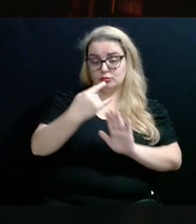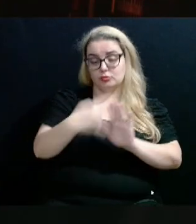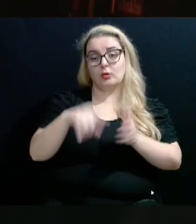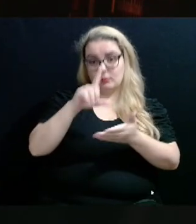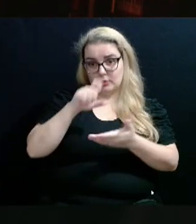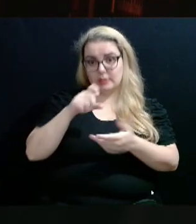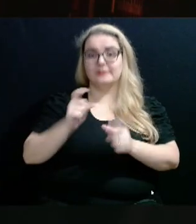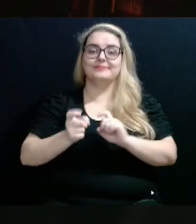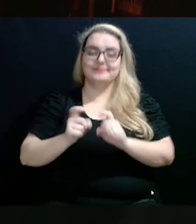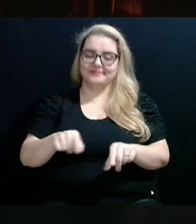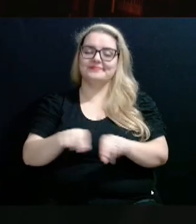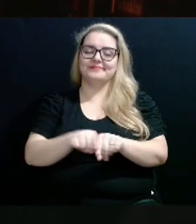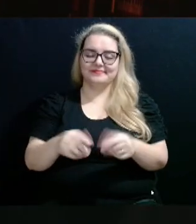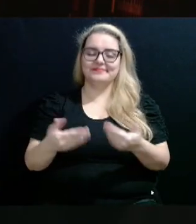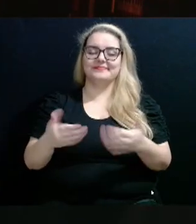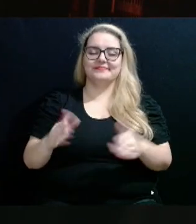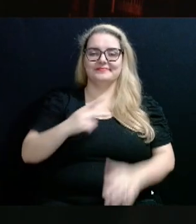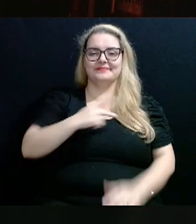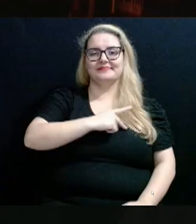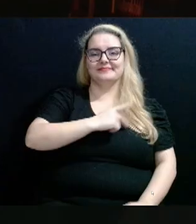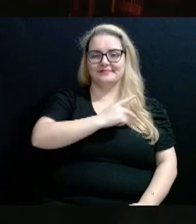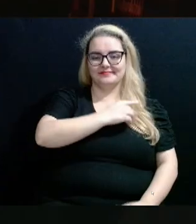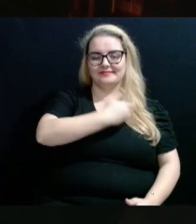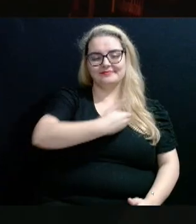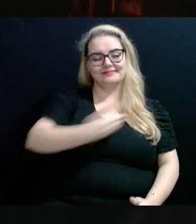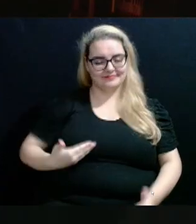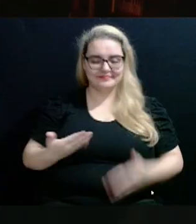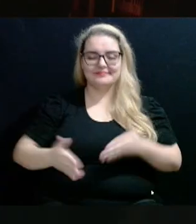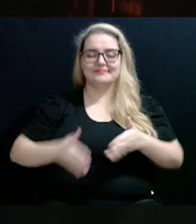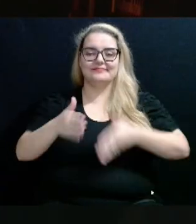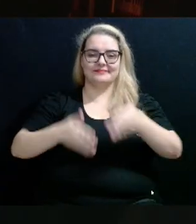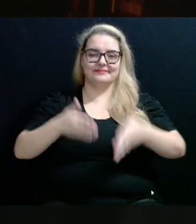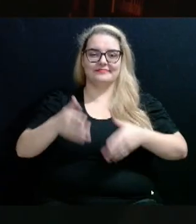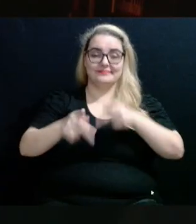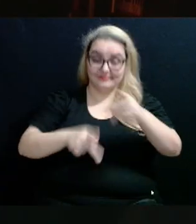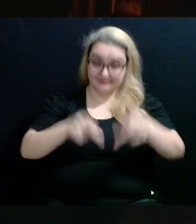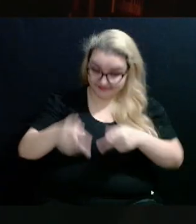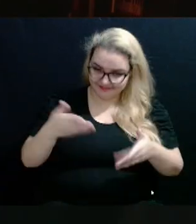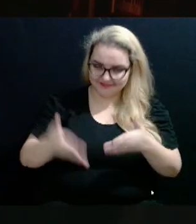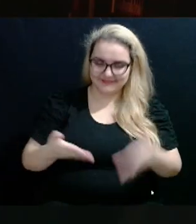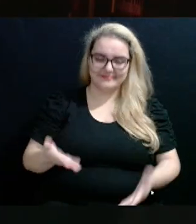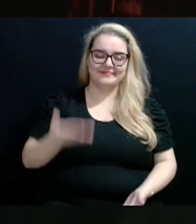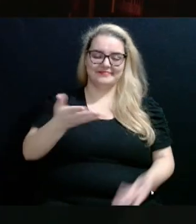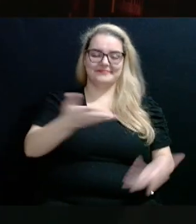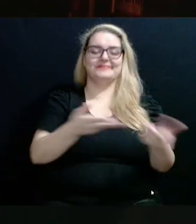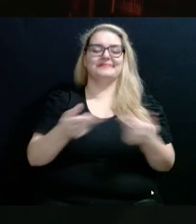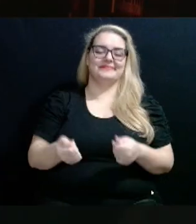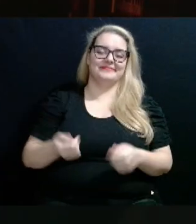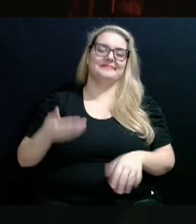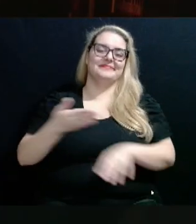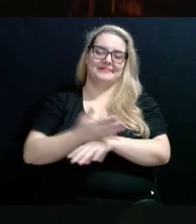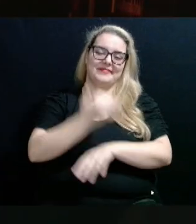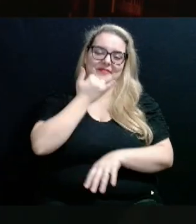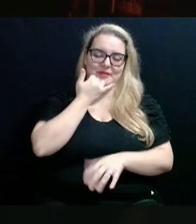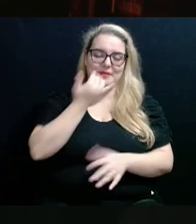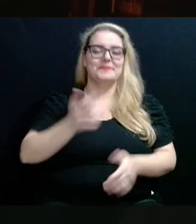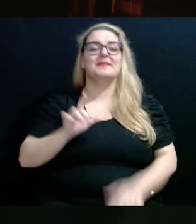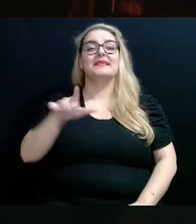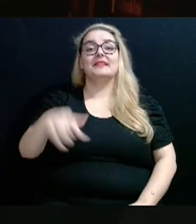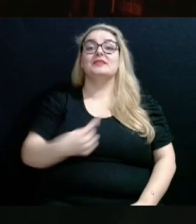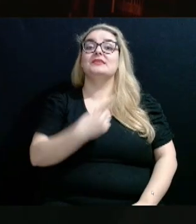público e acontece no plenário da Câmara. Você é convidado para participar. E logo após as 18 horas, a Câmara